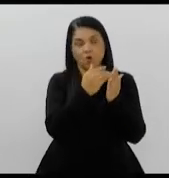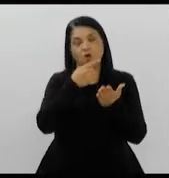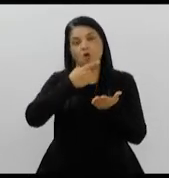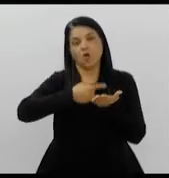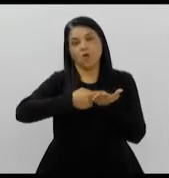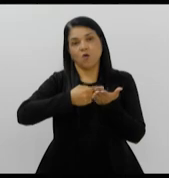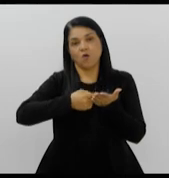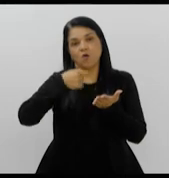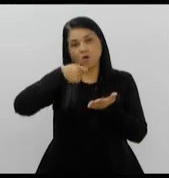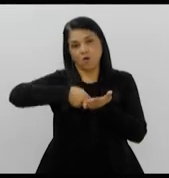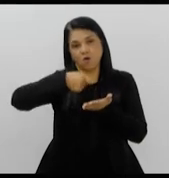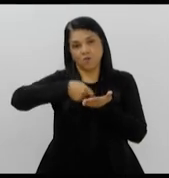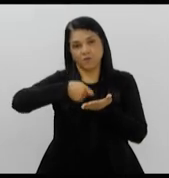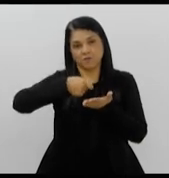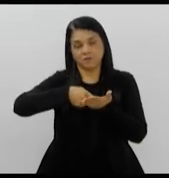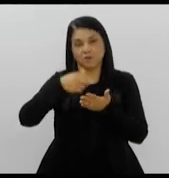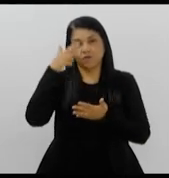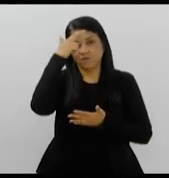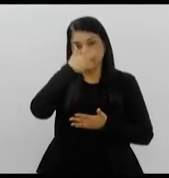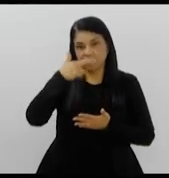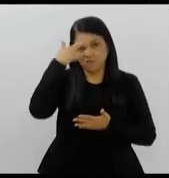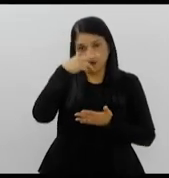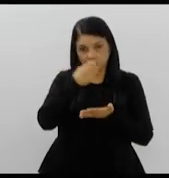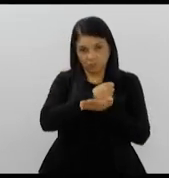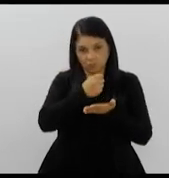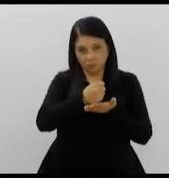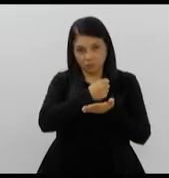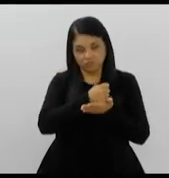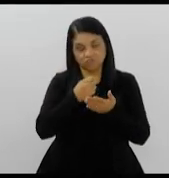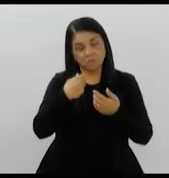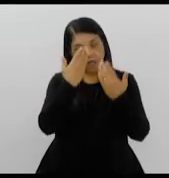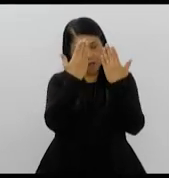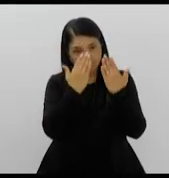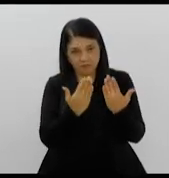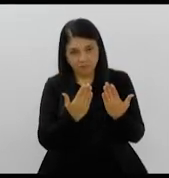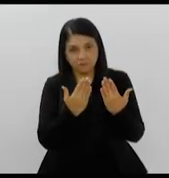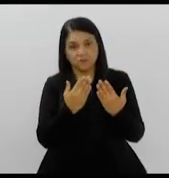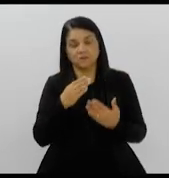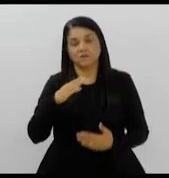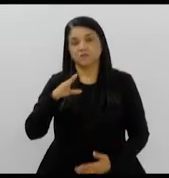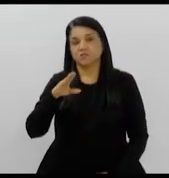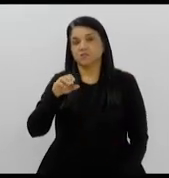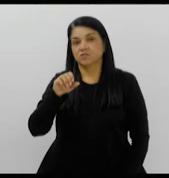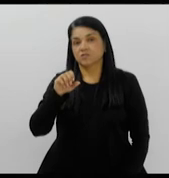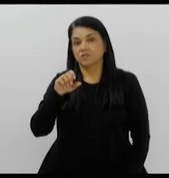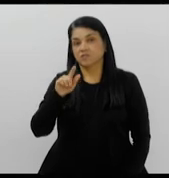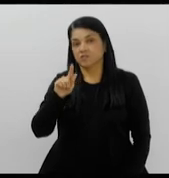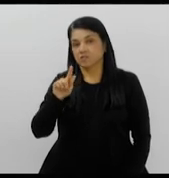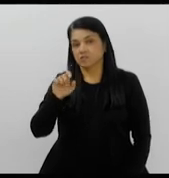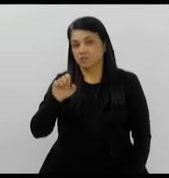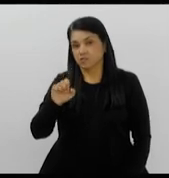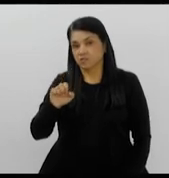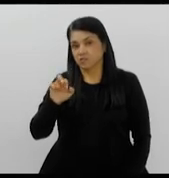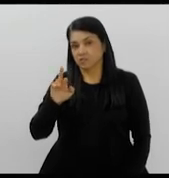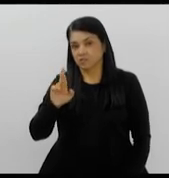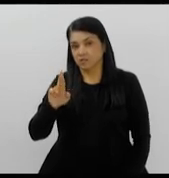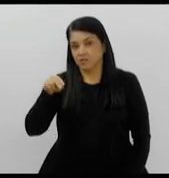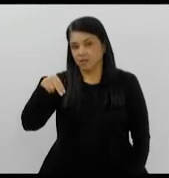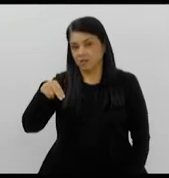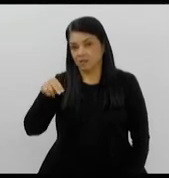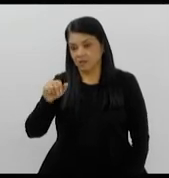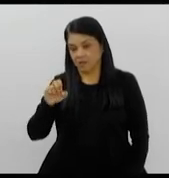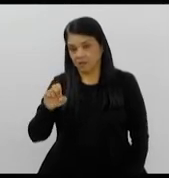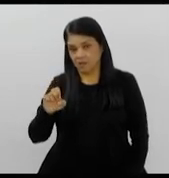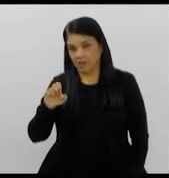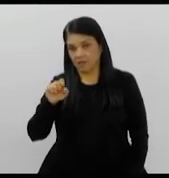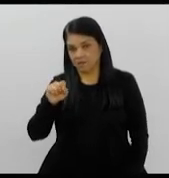obrigações fiscais e contratuais sujeitas à avaliação da GENERSA, isto é, a agência